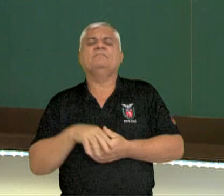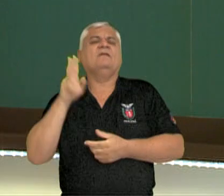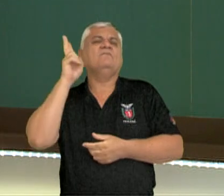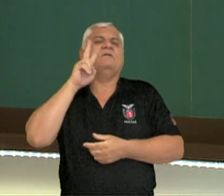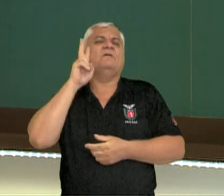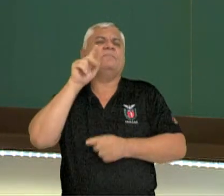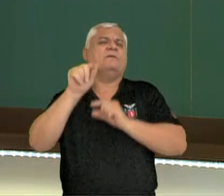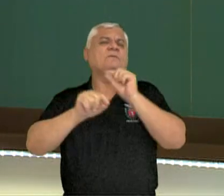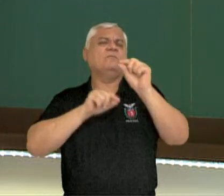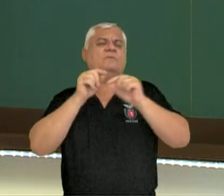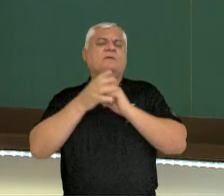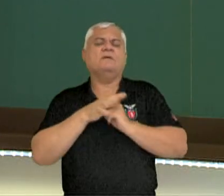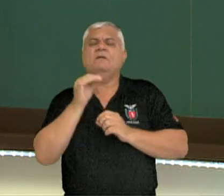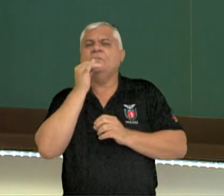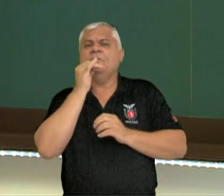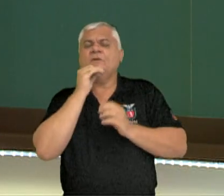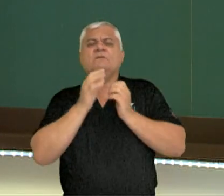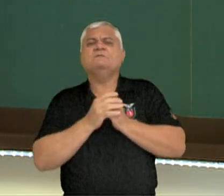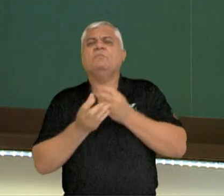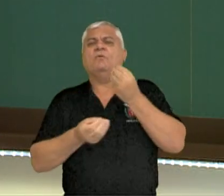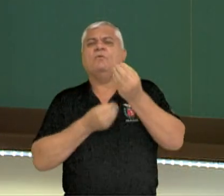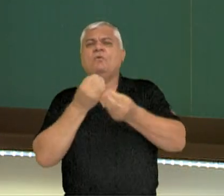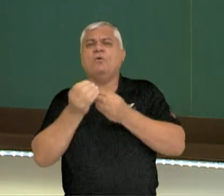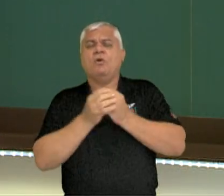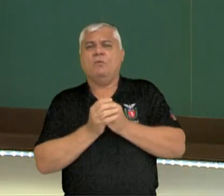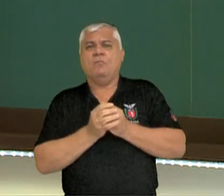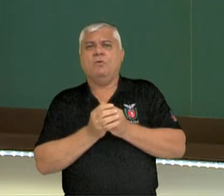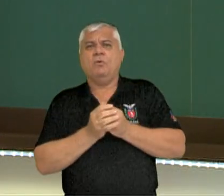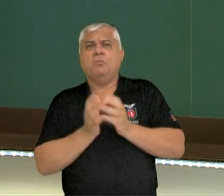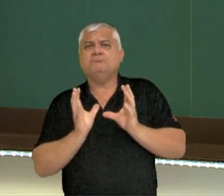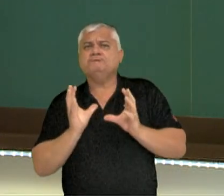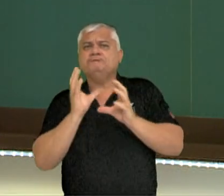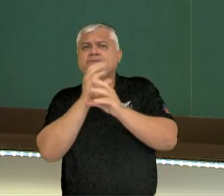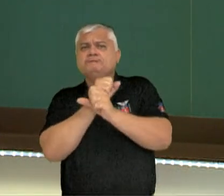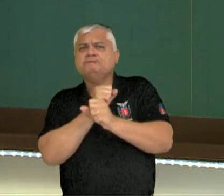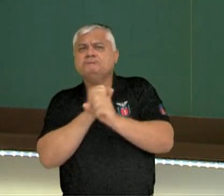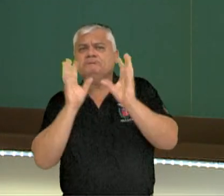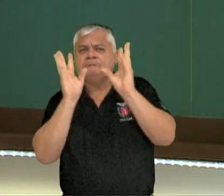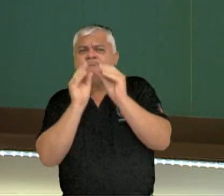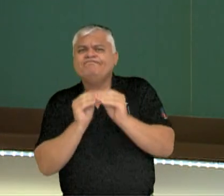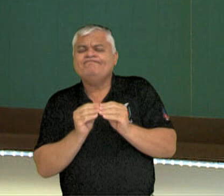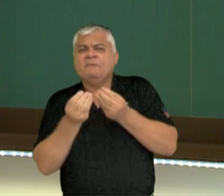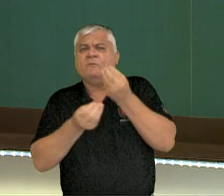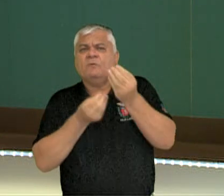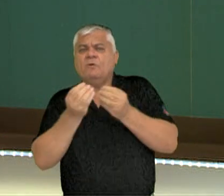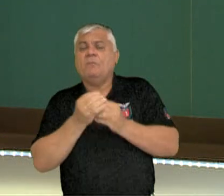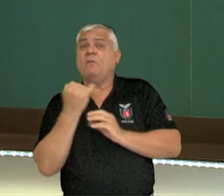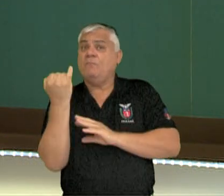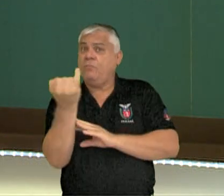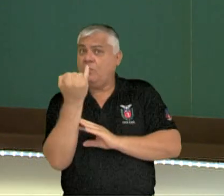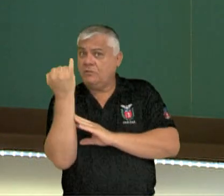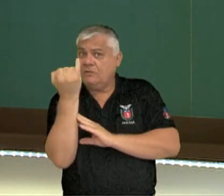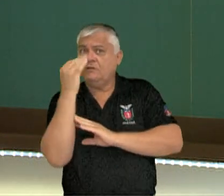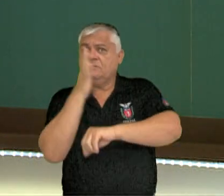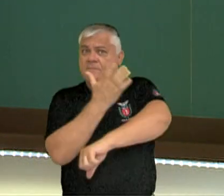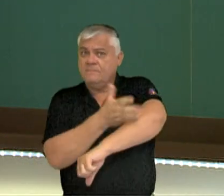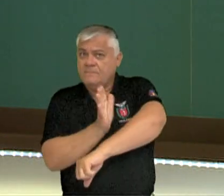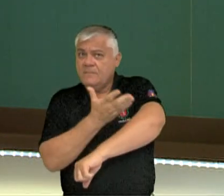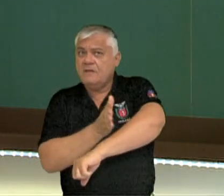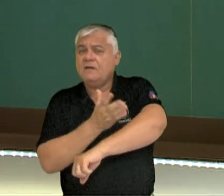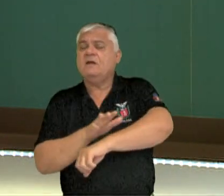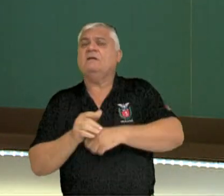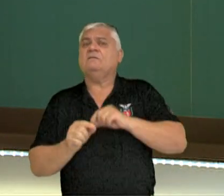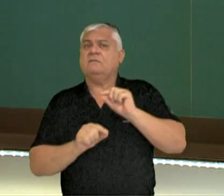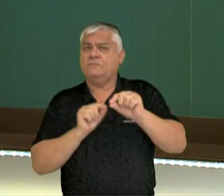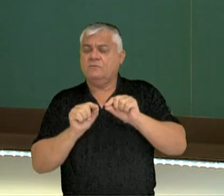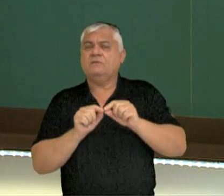aqui a redução de ângulos ao primeiro quadrante. Nós fazemos essa redução, é muito importante a prática desse